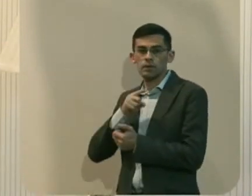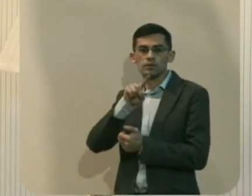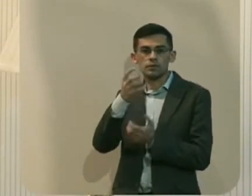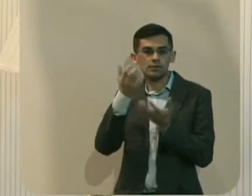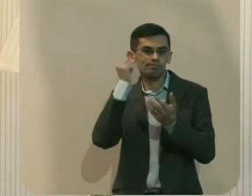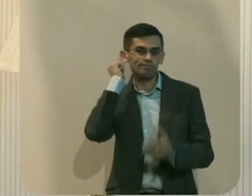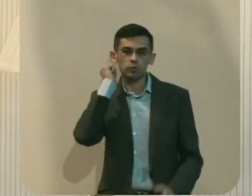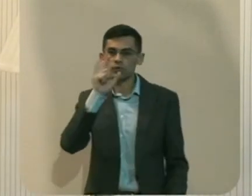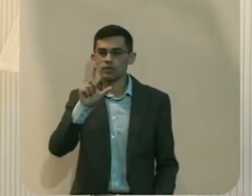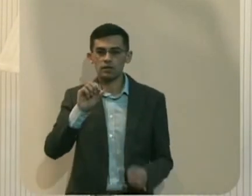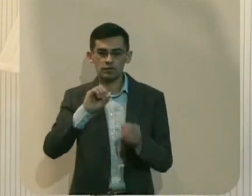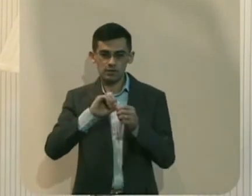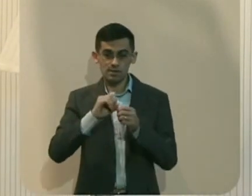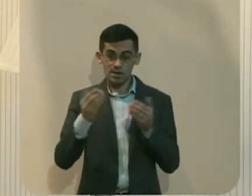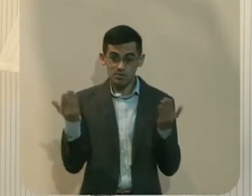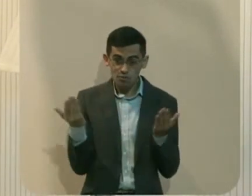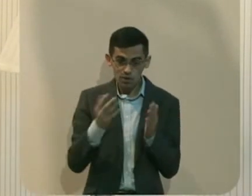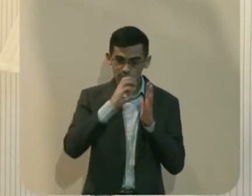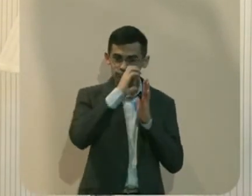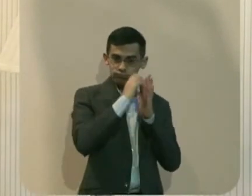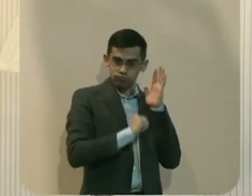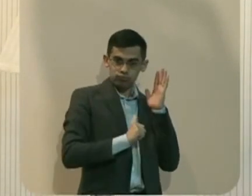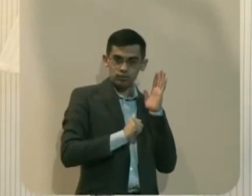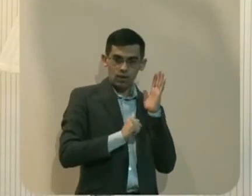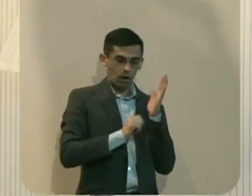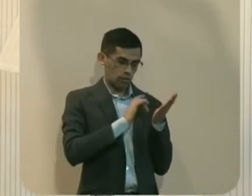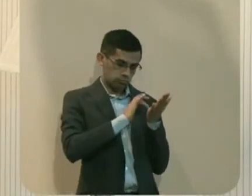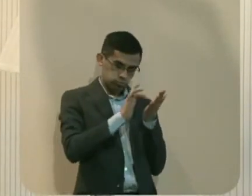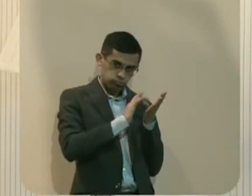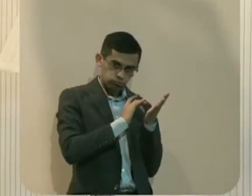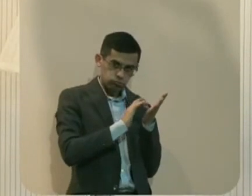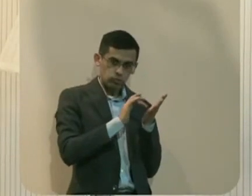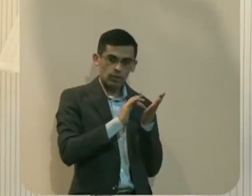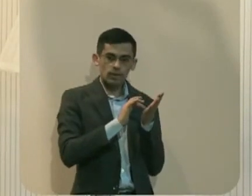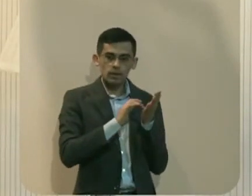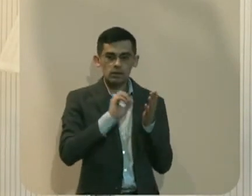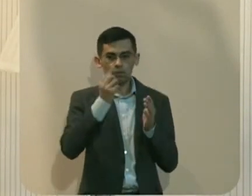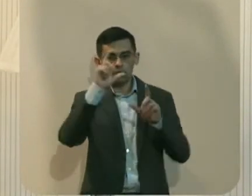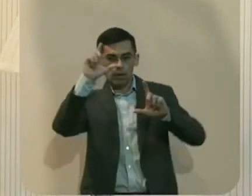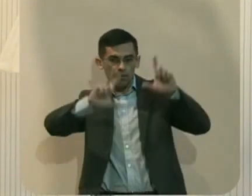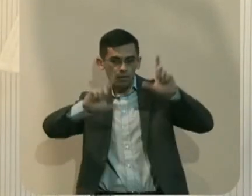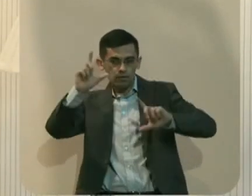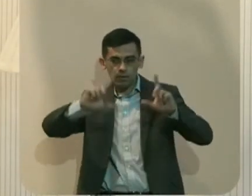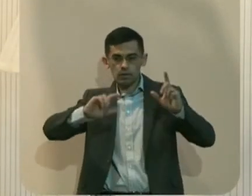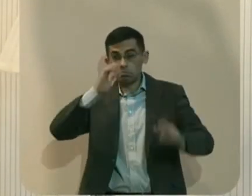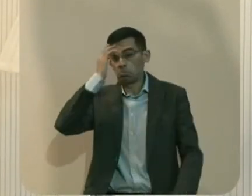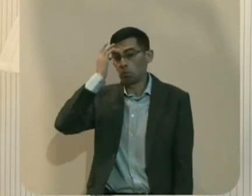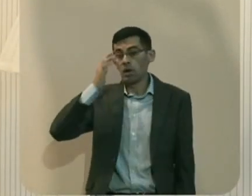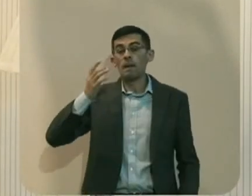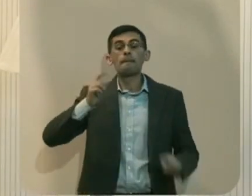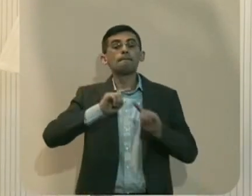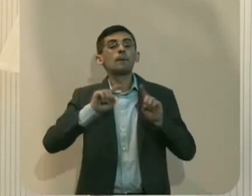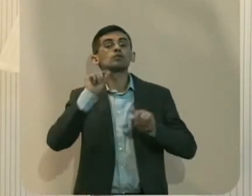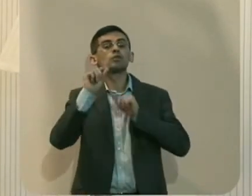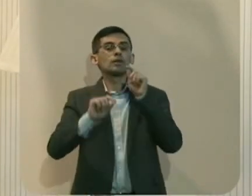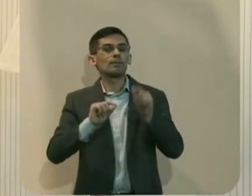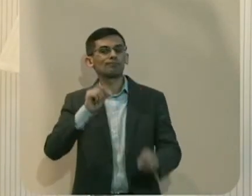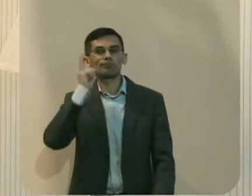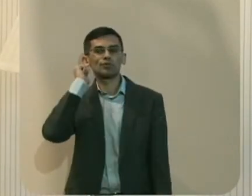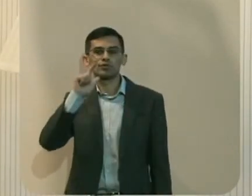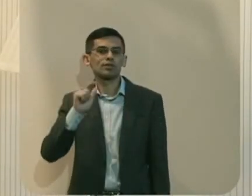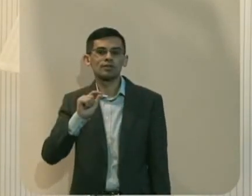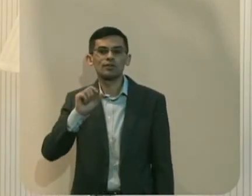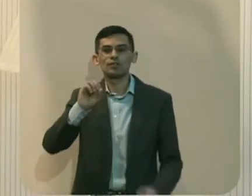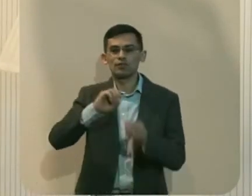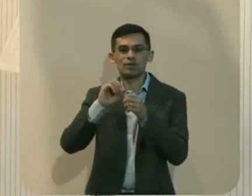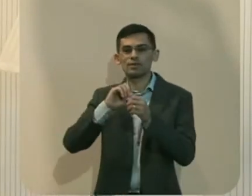não consegue fazer isso aqui, diante do seu aparelho, da sua TV, do seu equipamento, então você não vai conseguir fazer